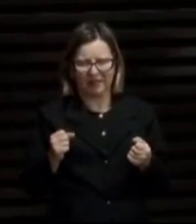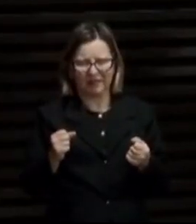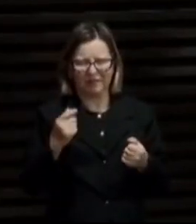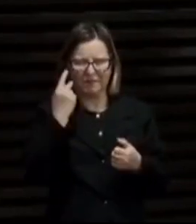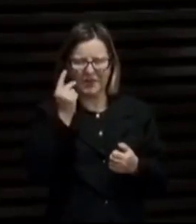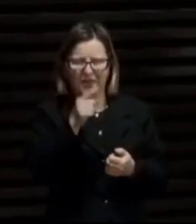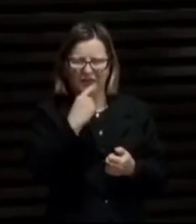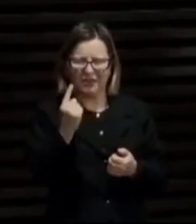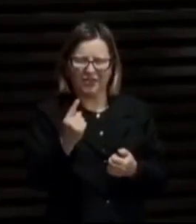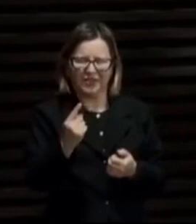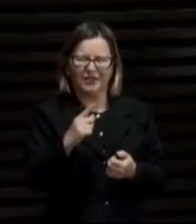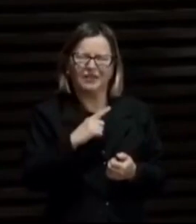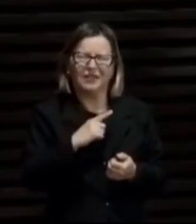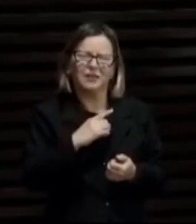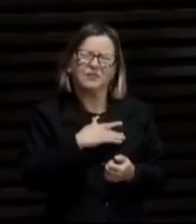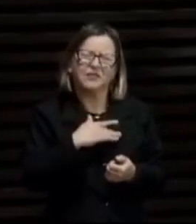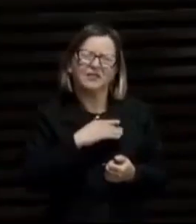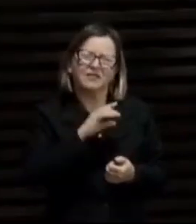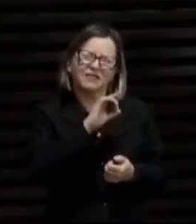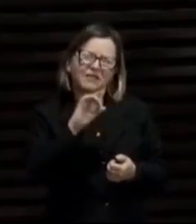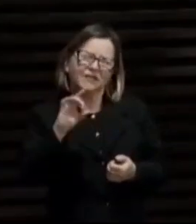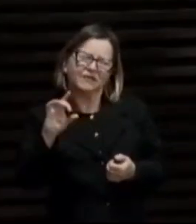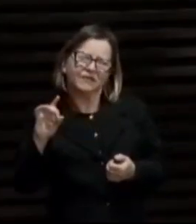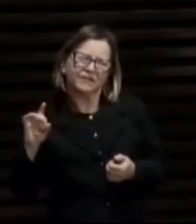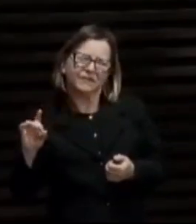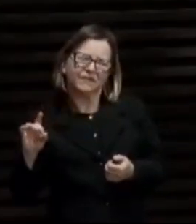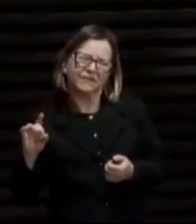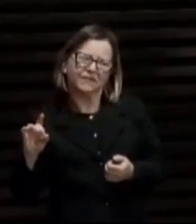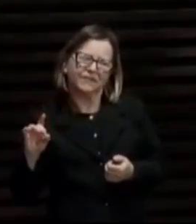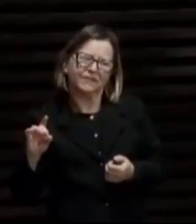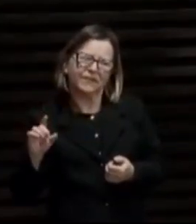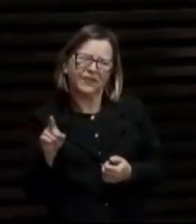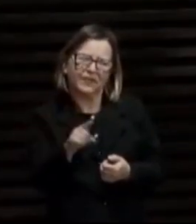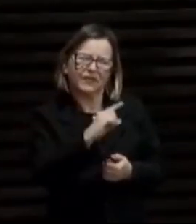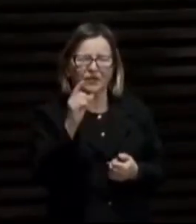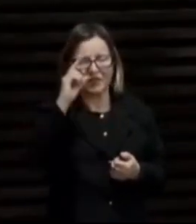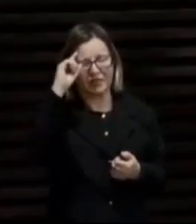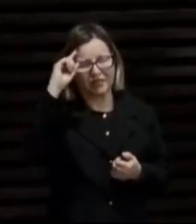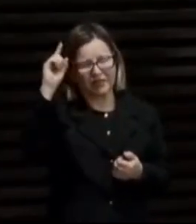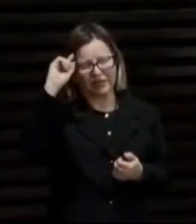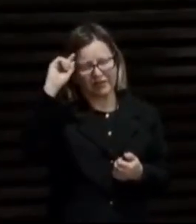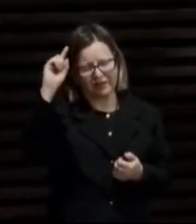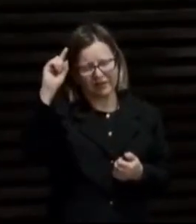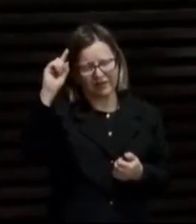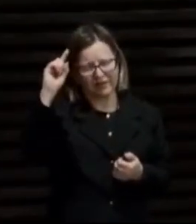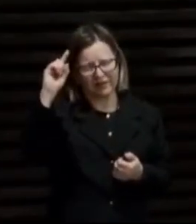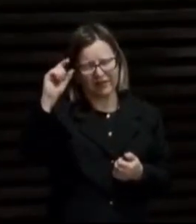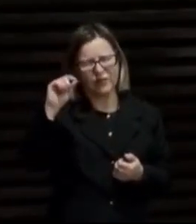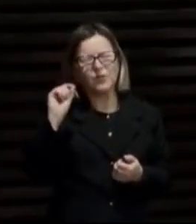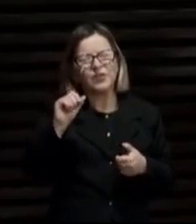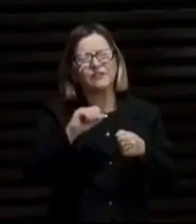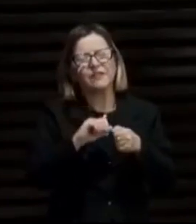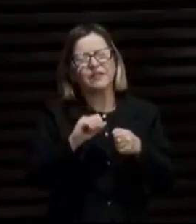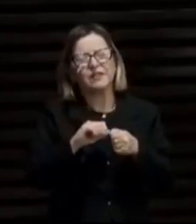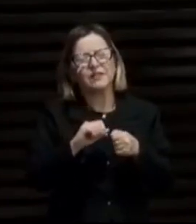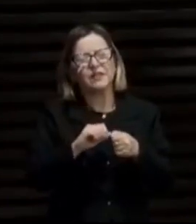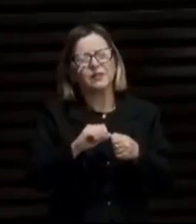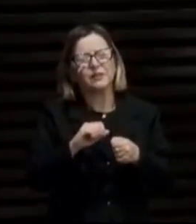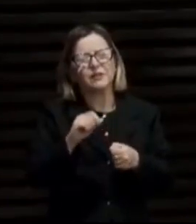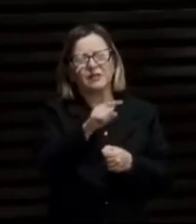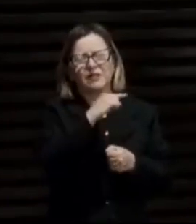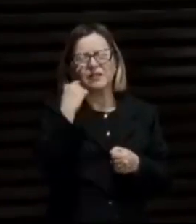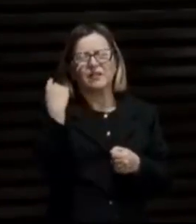Tem misericórdia de cada um de nós, Senhor. No nosso dia a dia, no que fazemos, Senhor, nos nossos